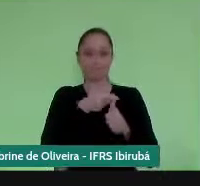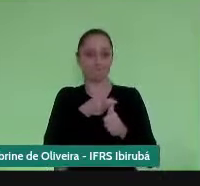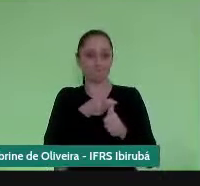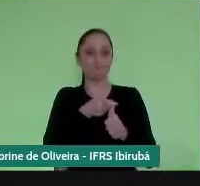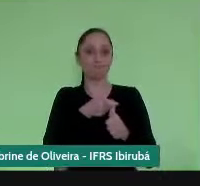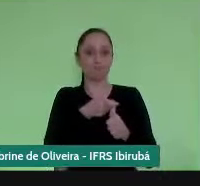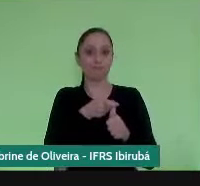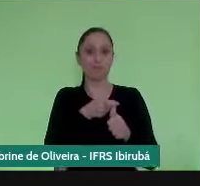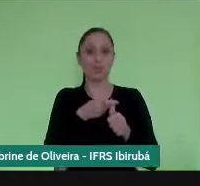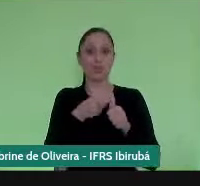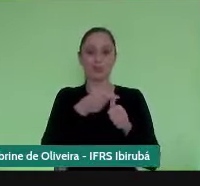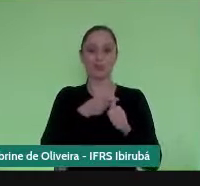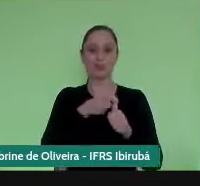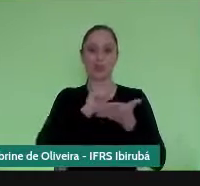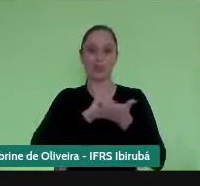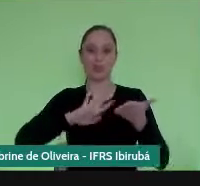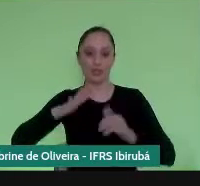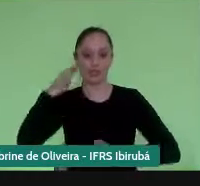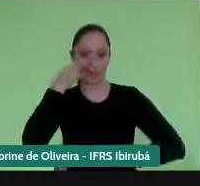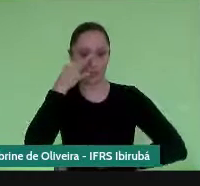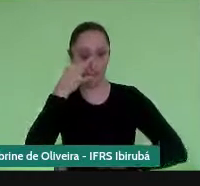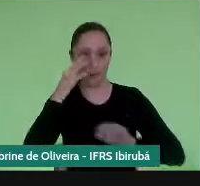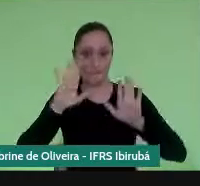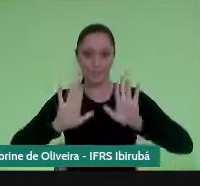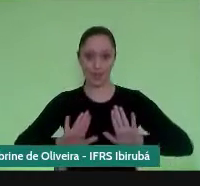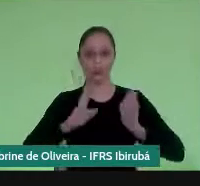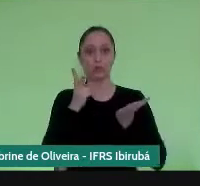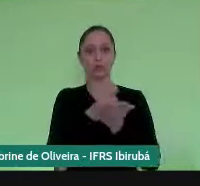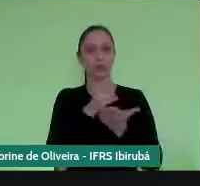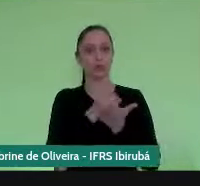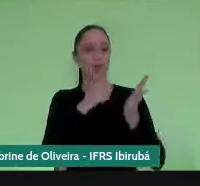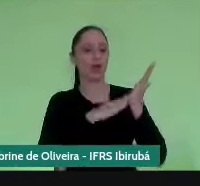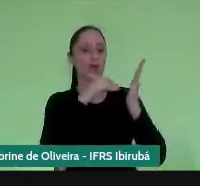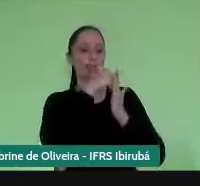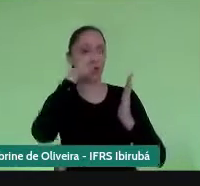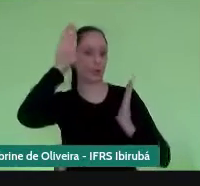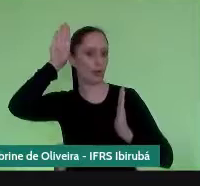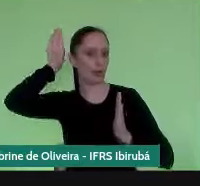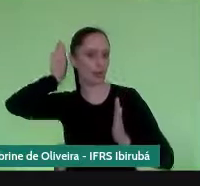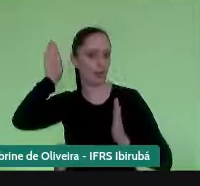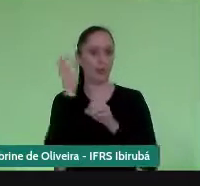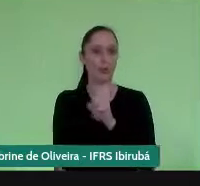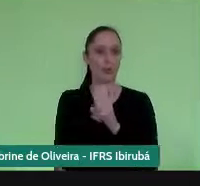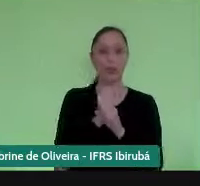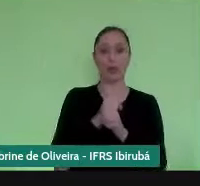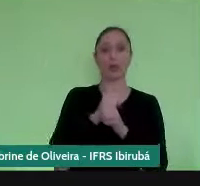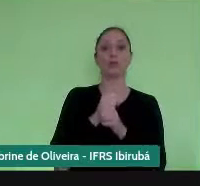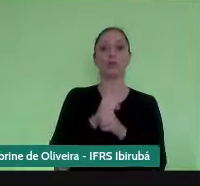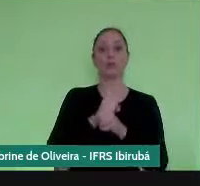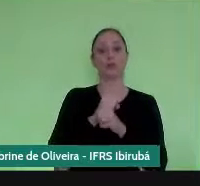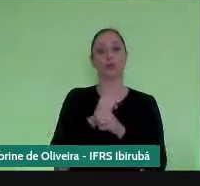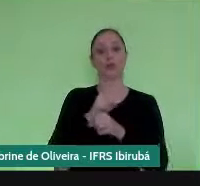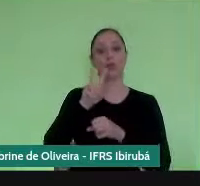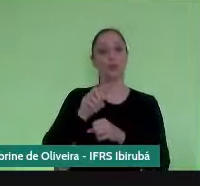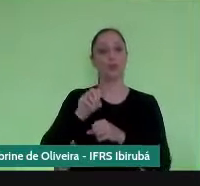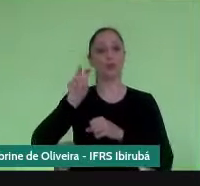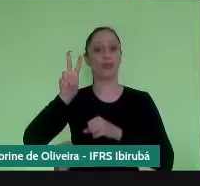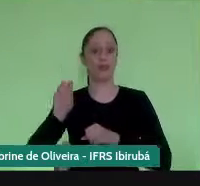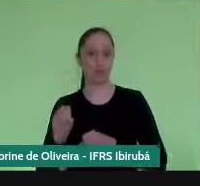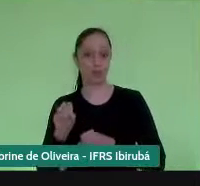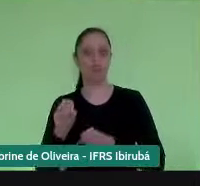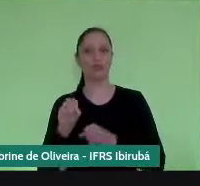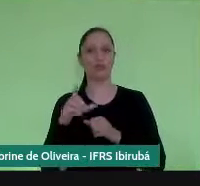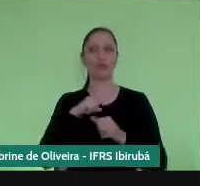calendário acadêmico, lá no 16 de março de 2020, inicialmente seria por um